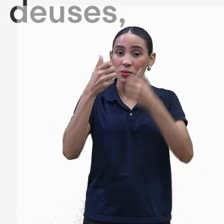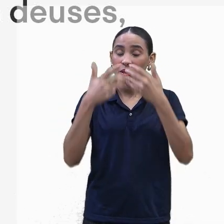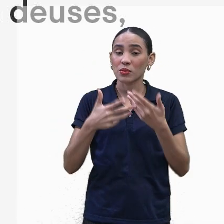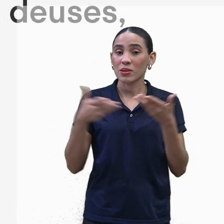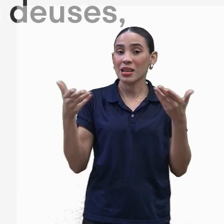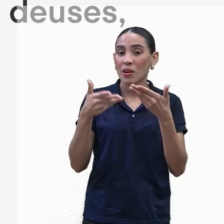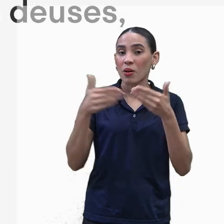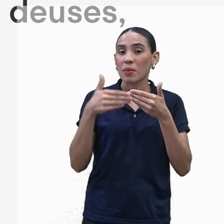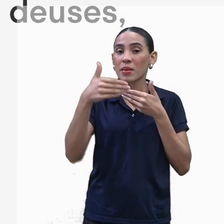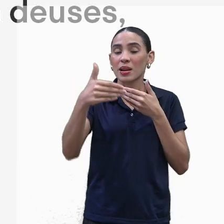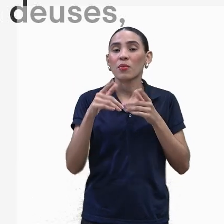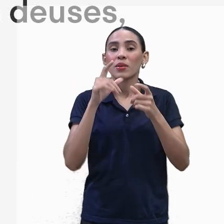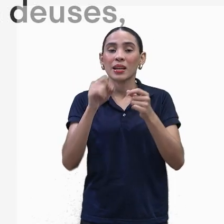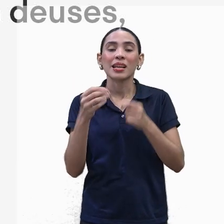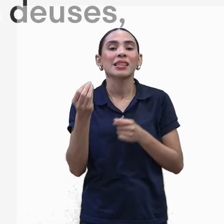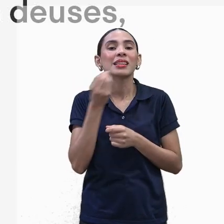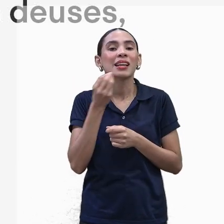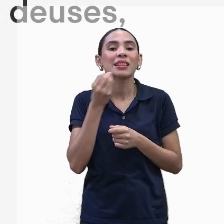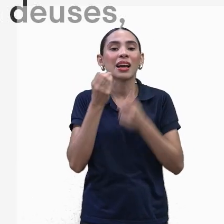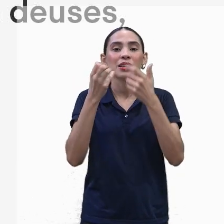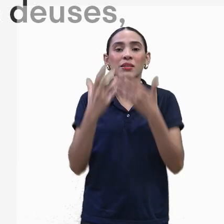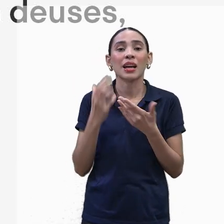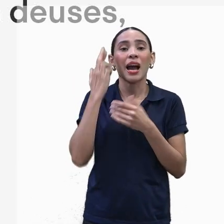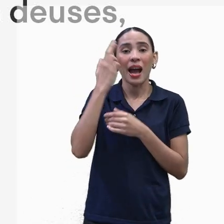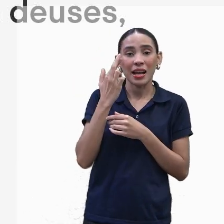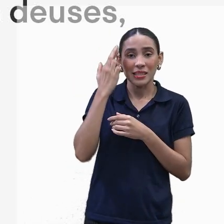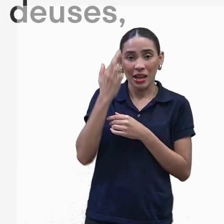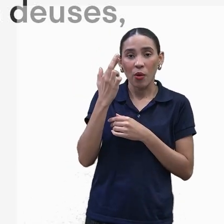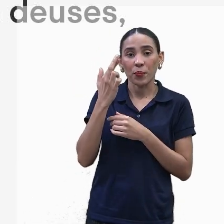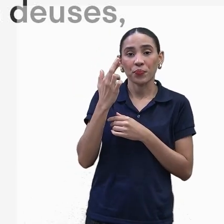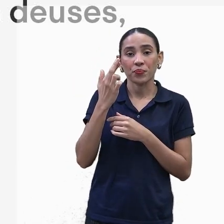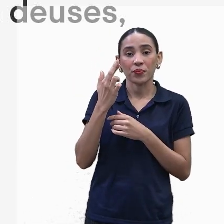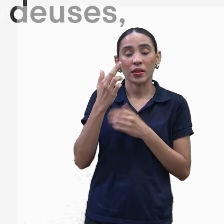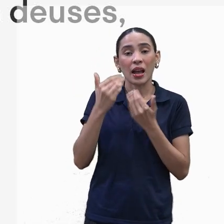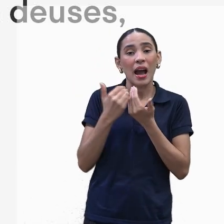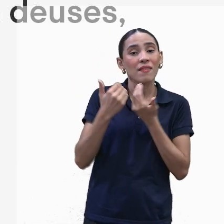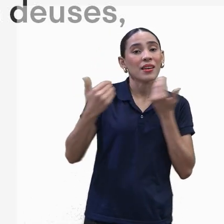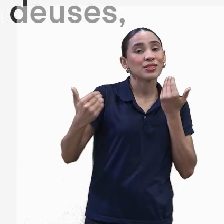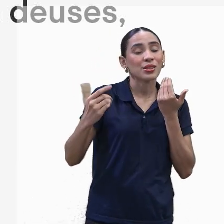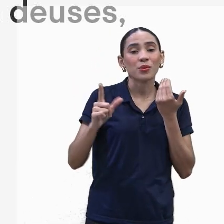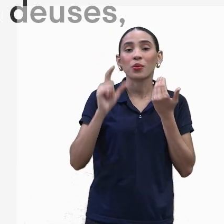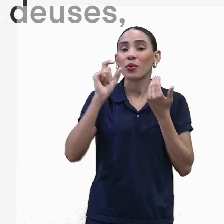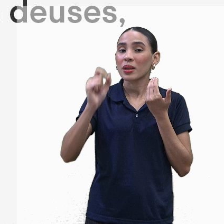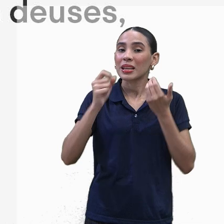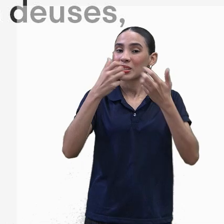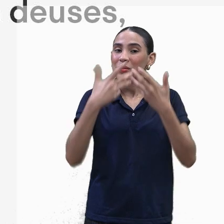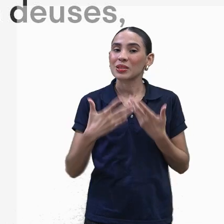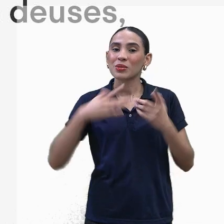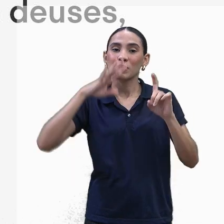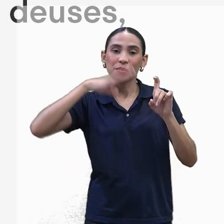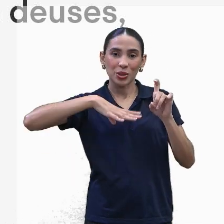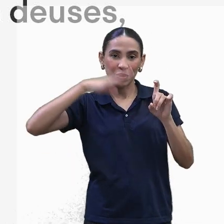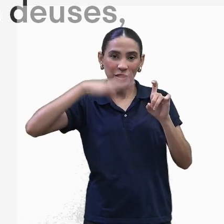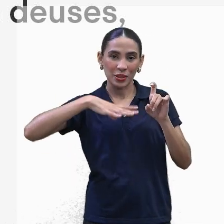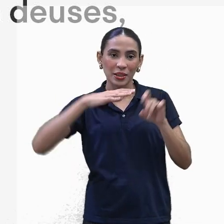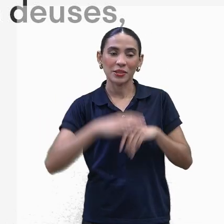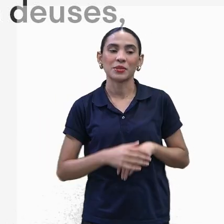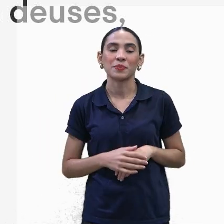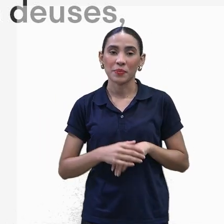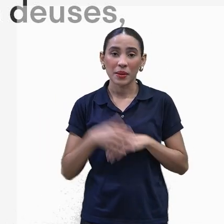quê? A buscar razões racionais, afastando-se do quê? Das explicações